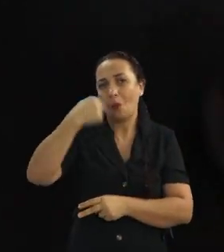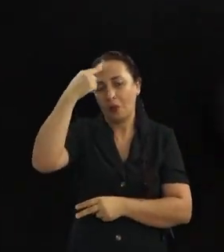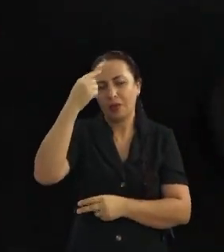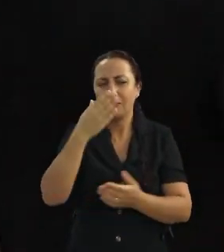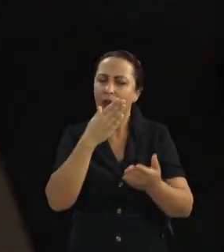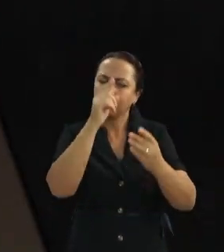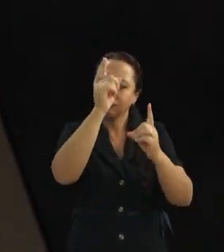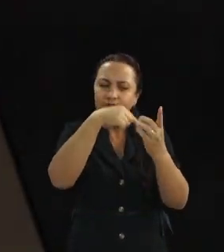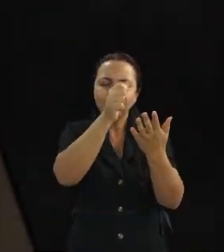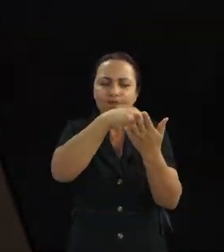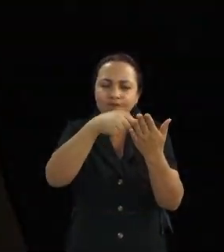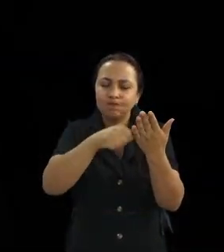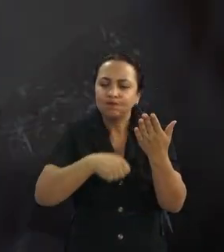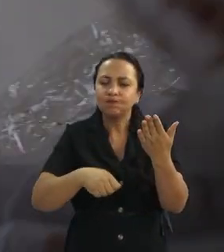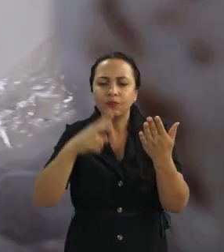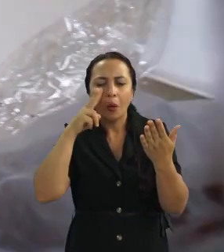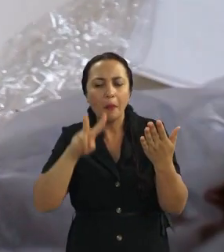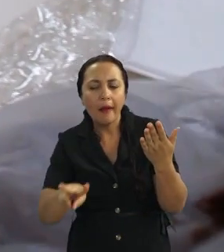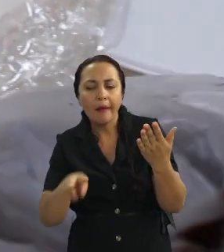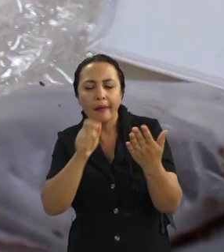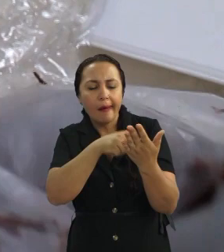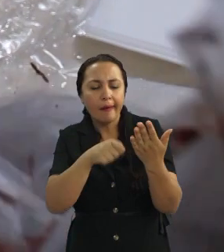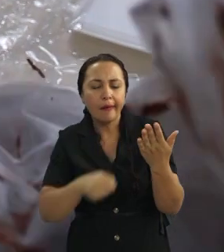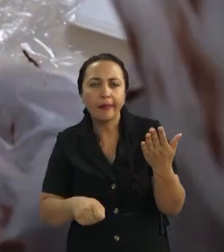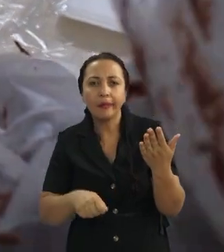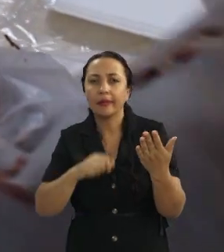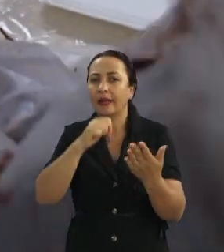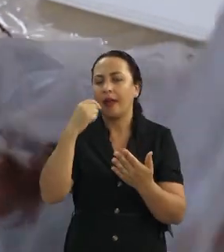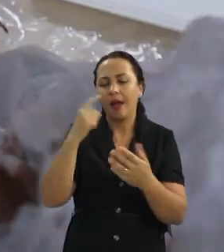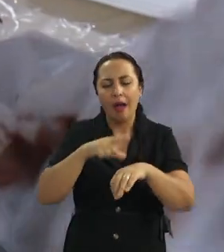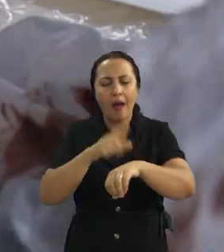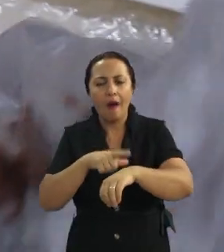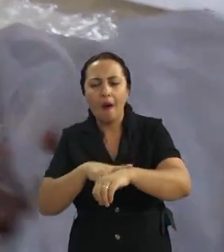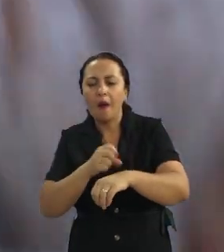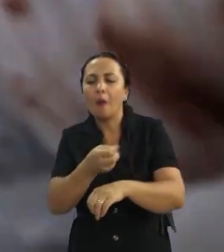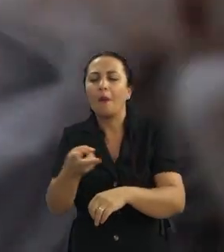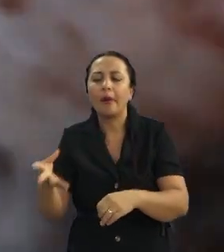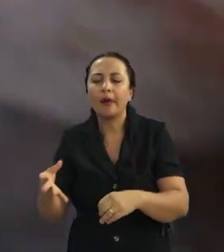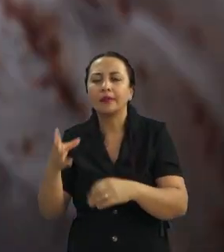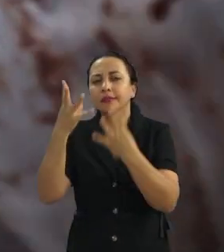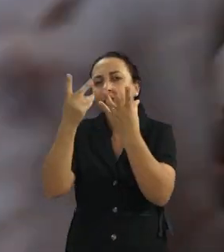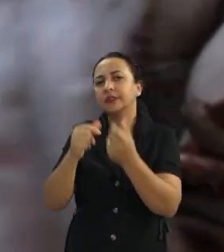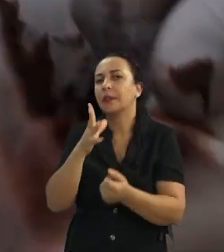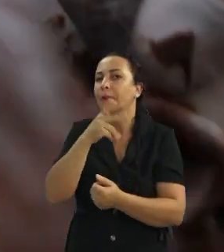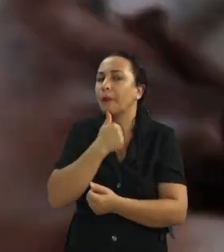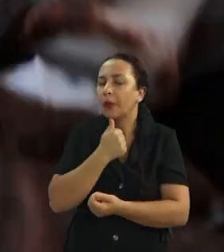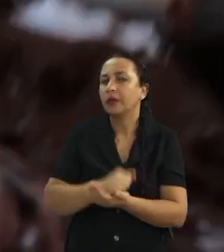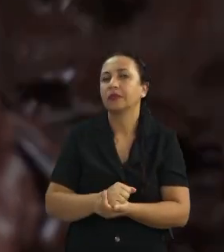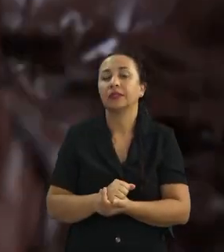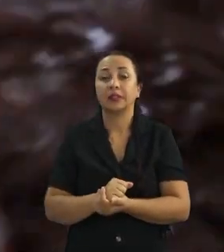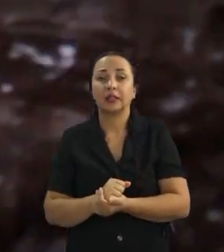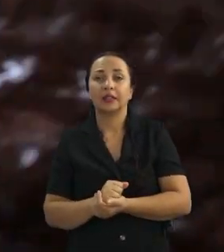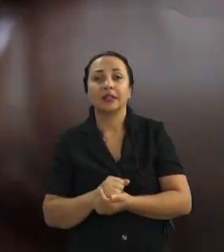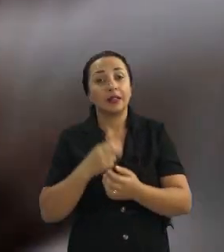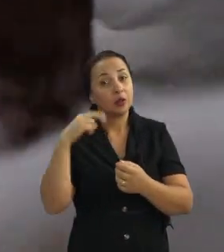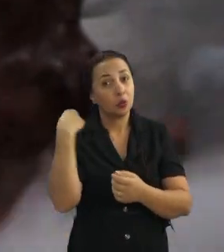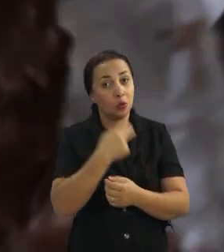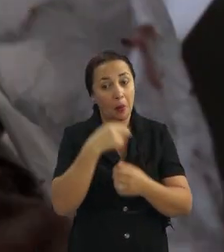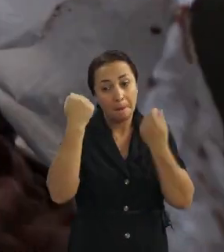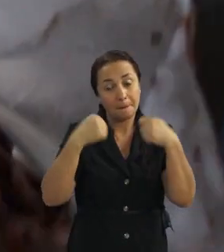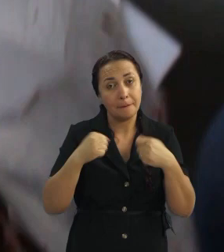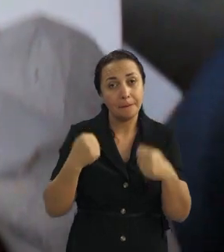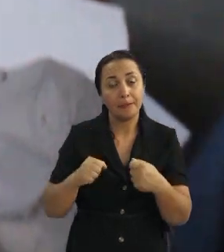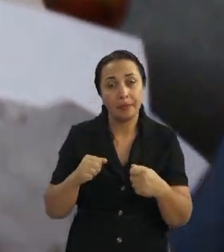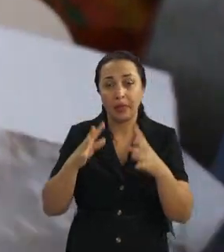planilhando isso, vem estudando. Com açúcar refinado é um tempo, com açúcar, né, cristal já é outro tempo. Então